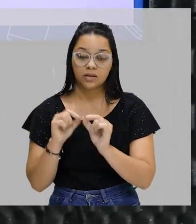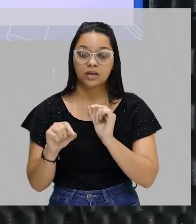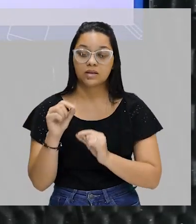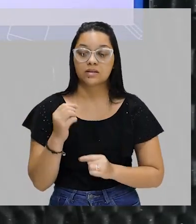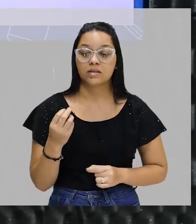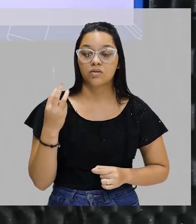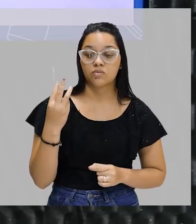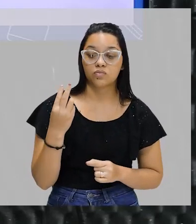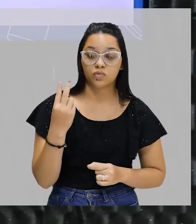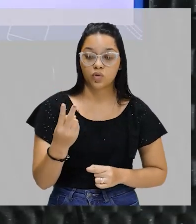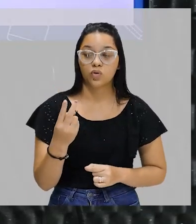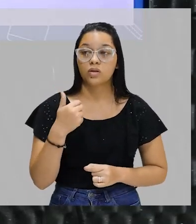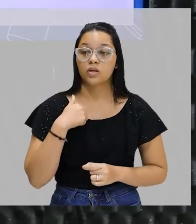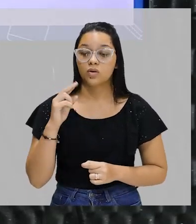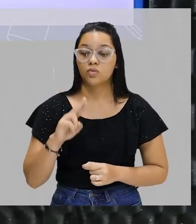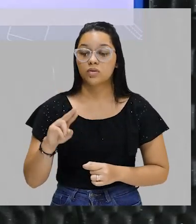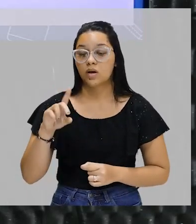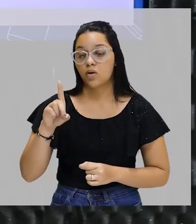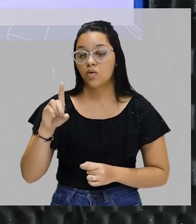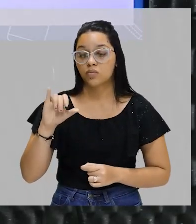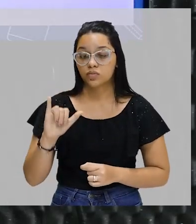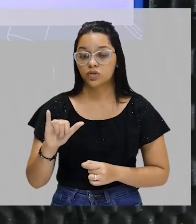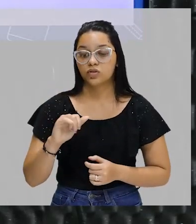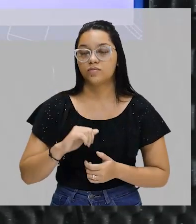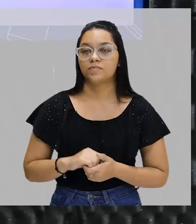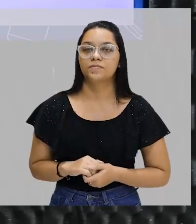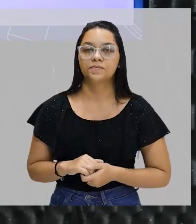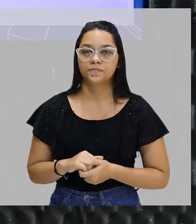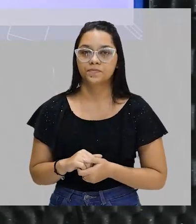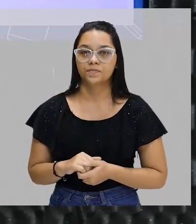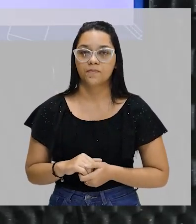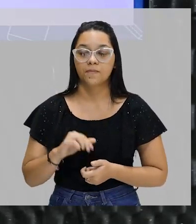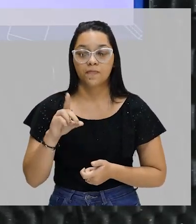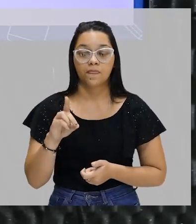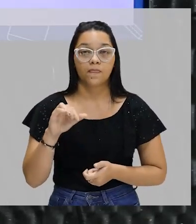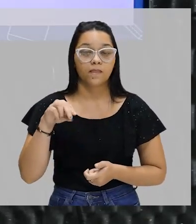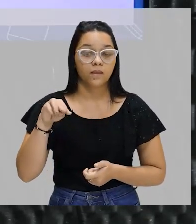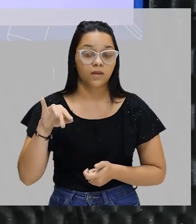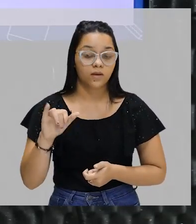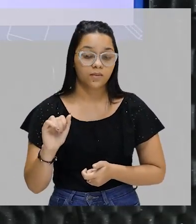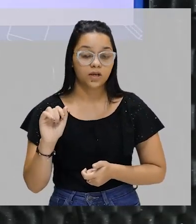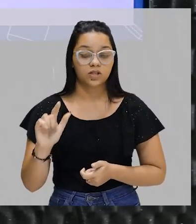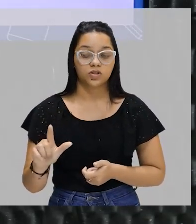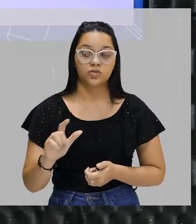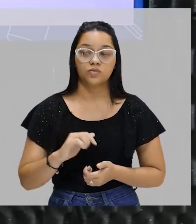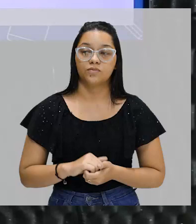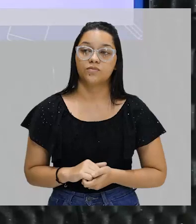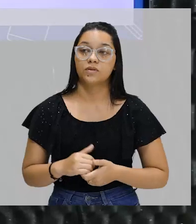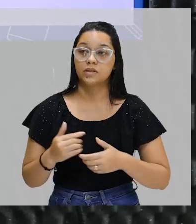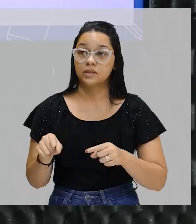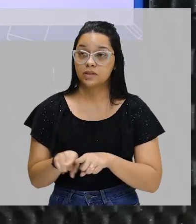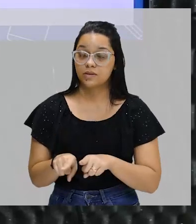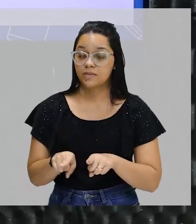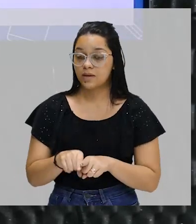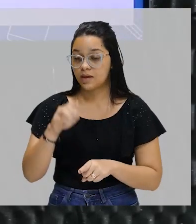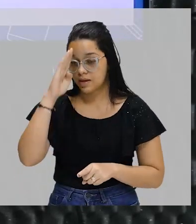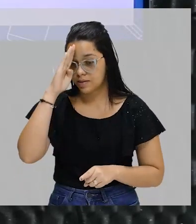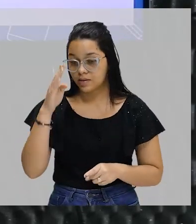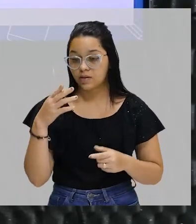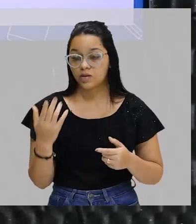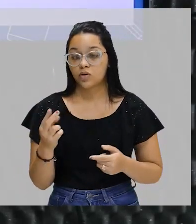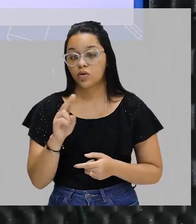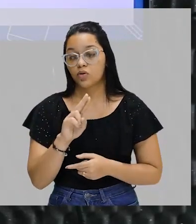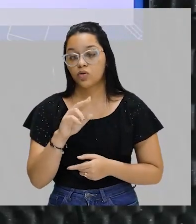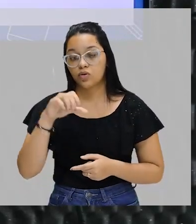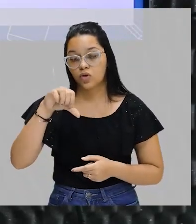2, vou usar o prefixo di. 2-metil, dimetil, certo? E a cadeia principal,